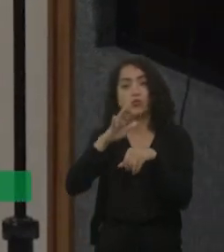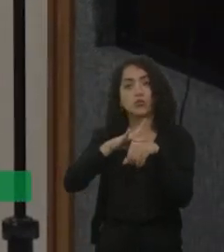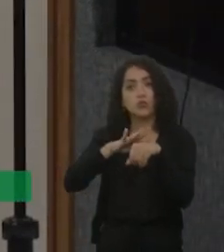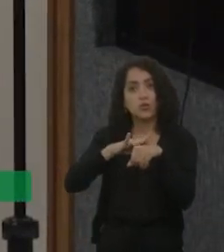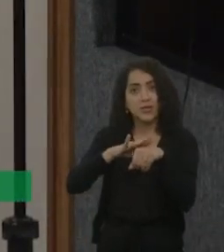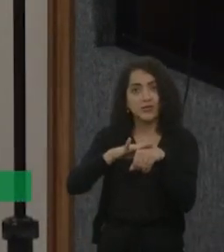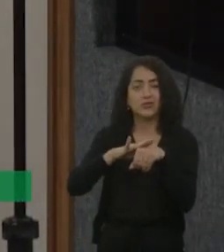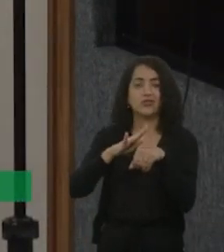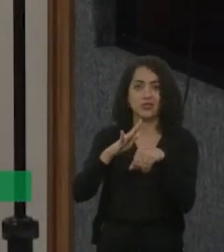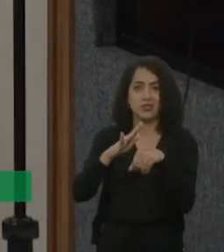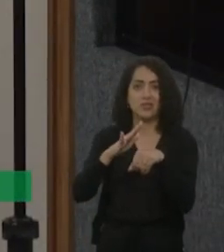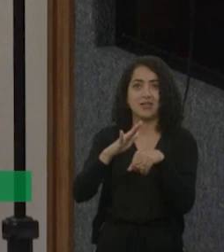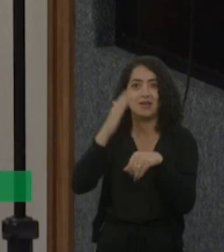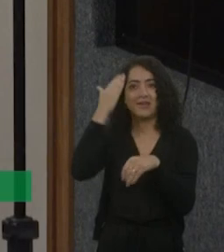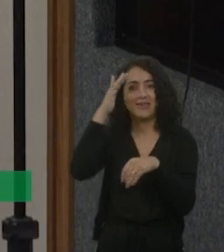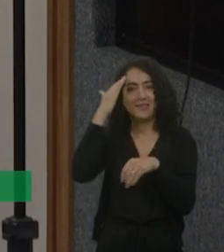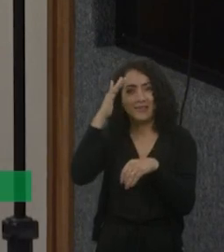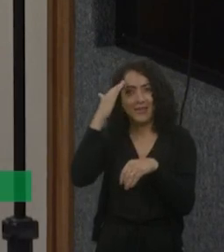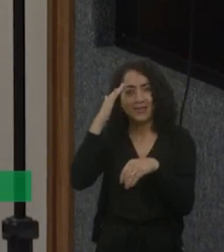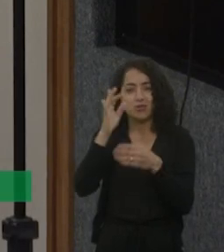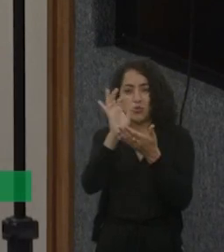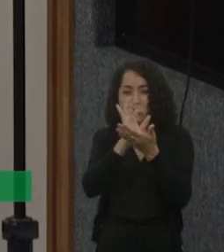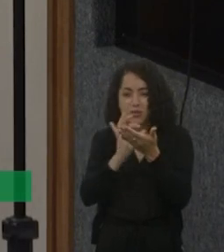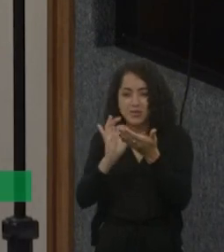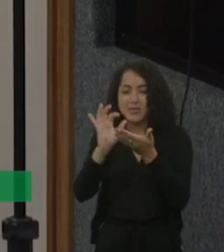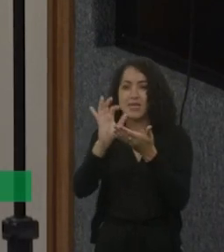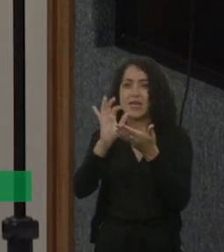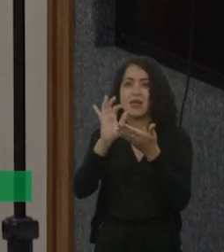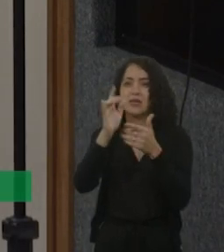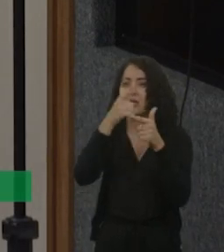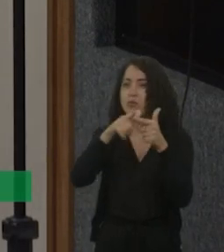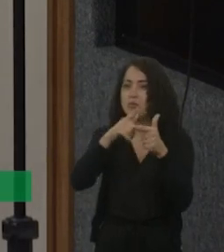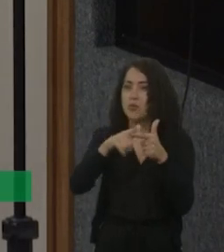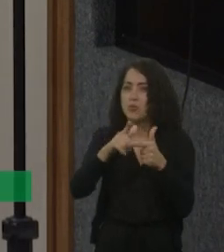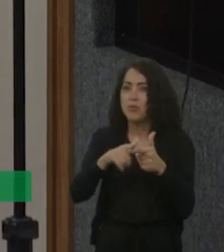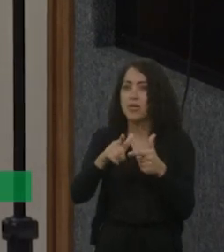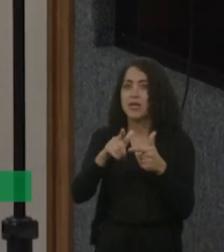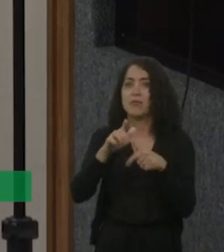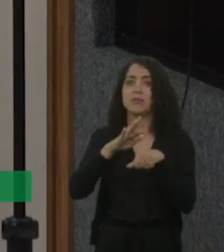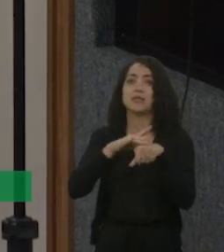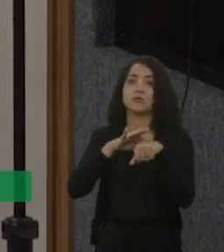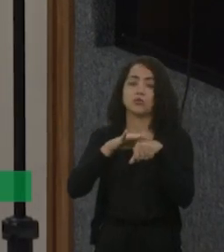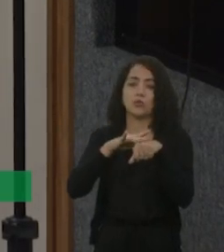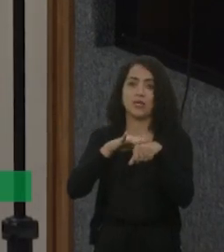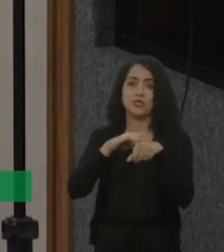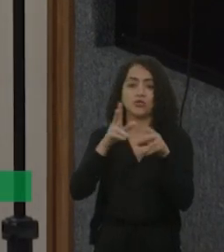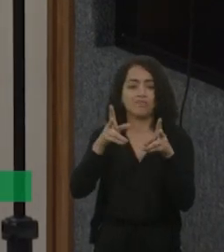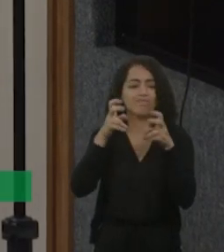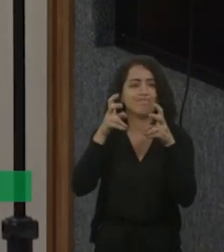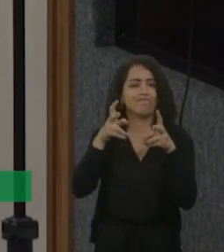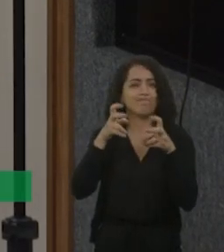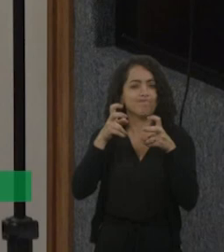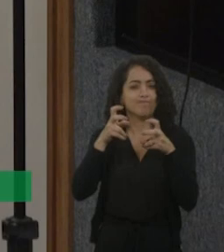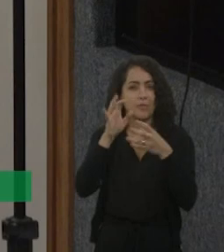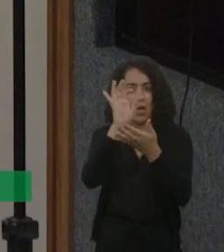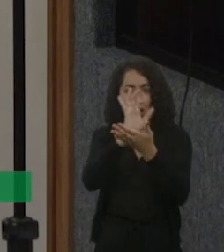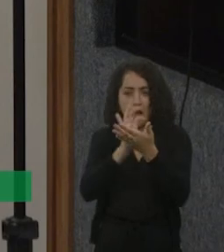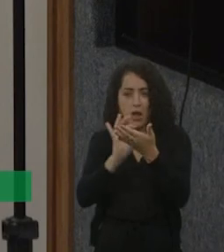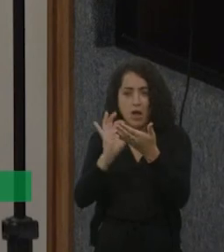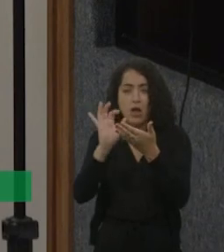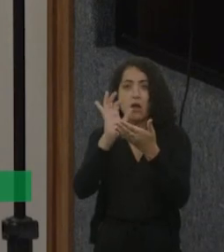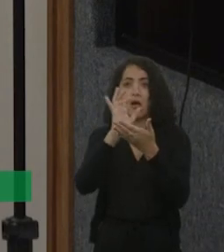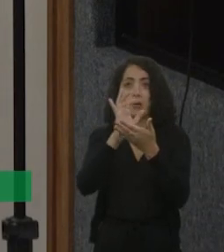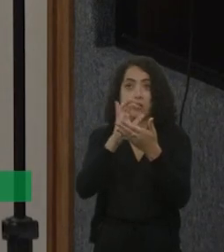entende quando a célula está doente. Então, o sistema imunológico ele consegue detectar aquela molécula que tem